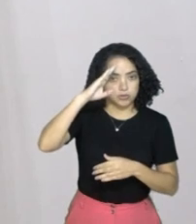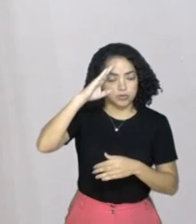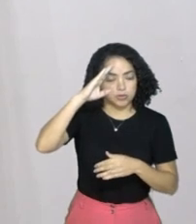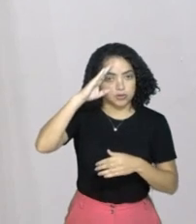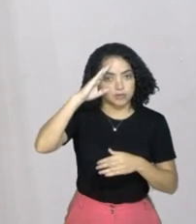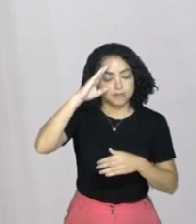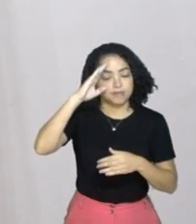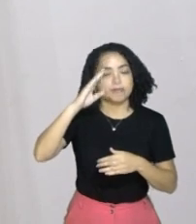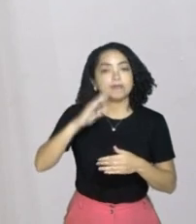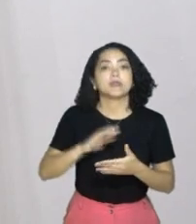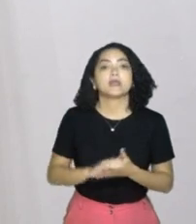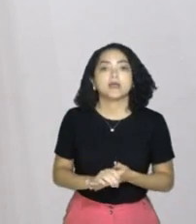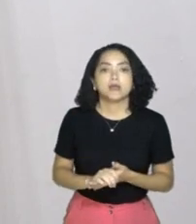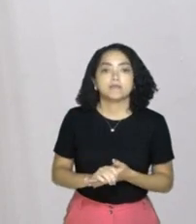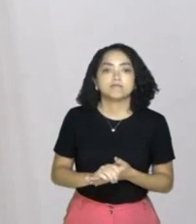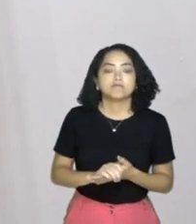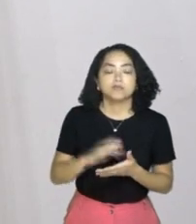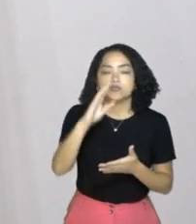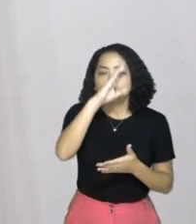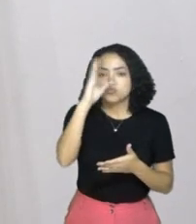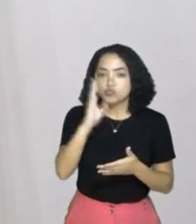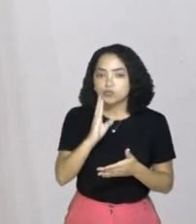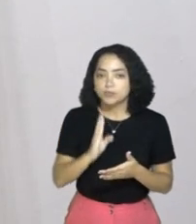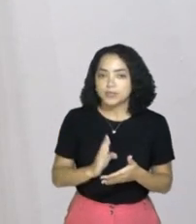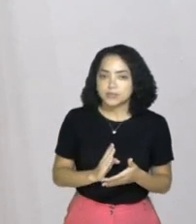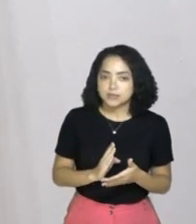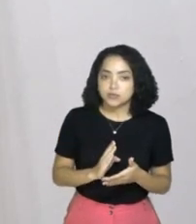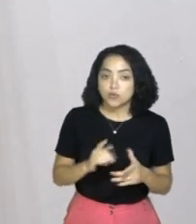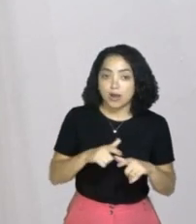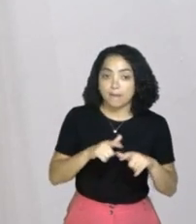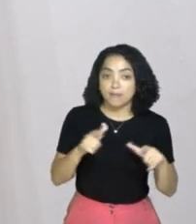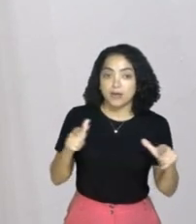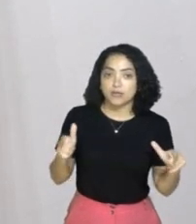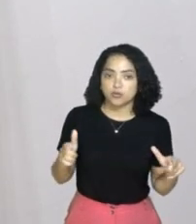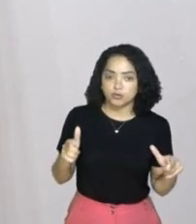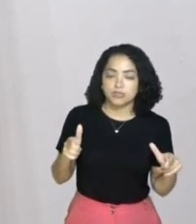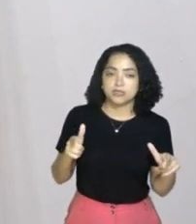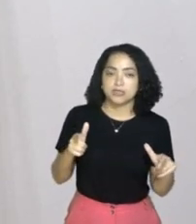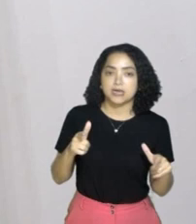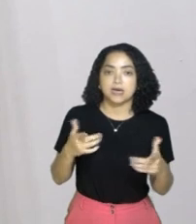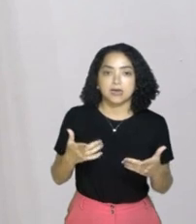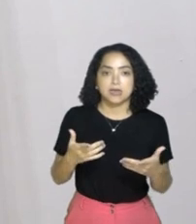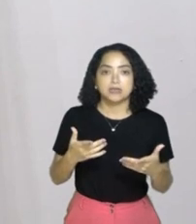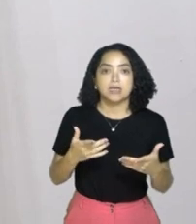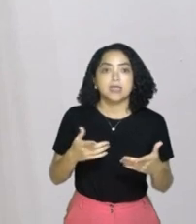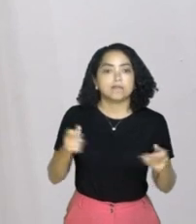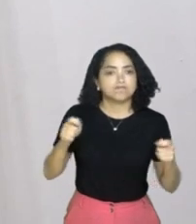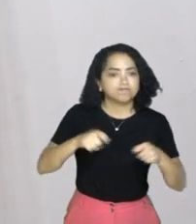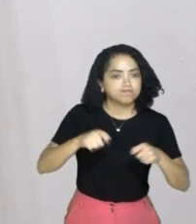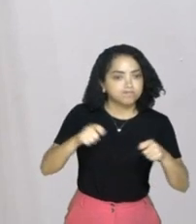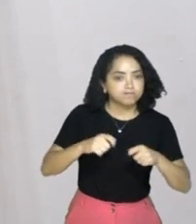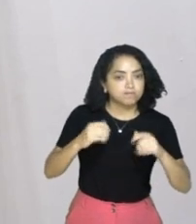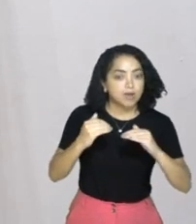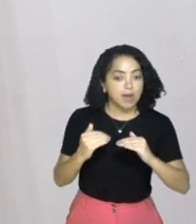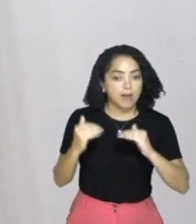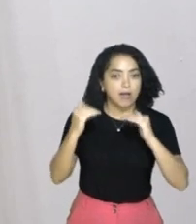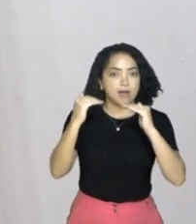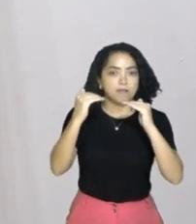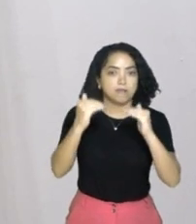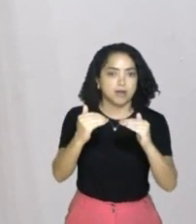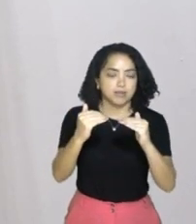padronizadas brasileiras a maioria deles possui desempenho médio superior quando